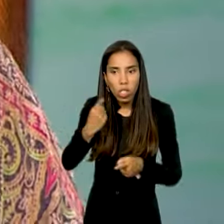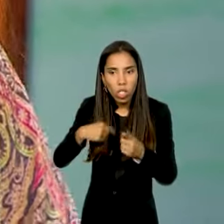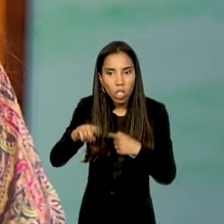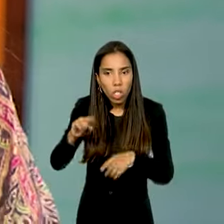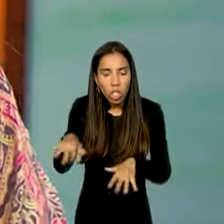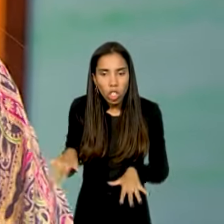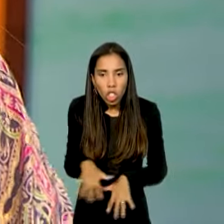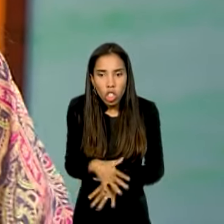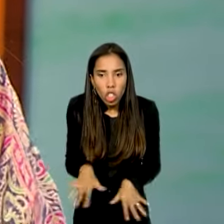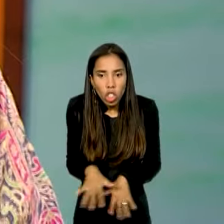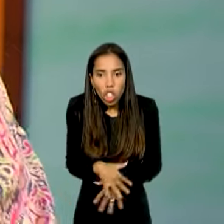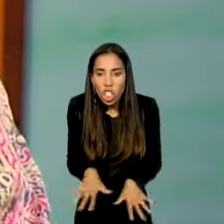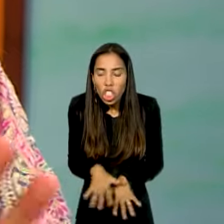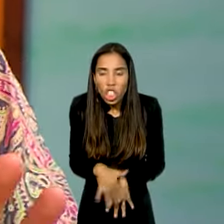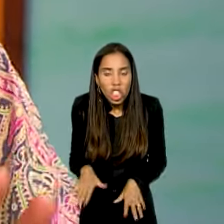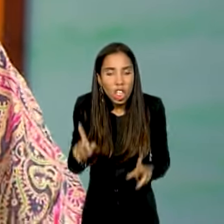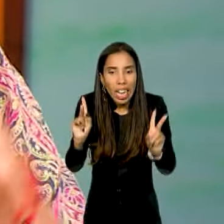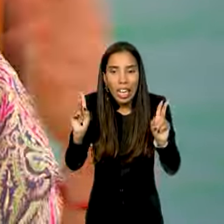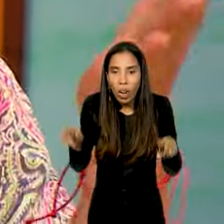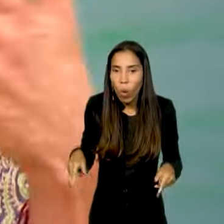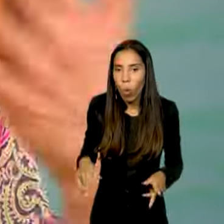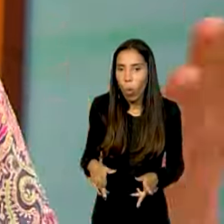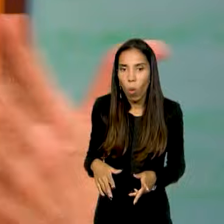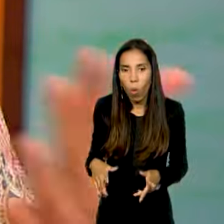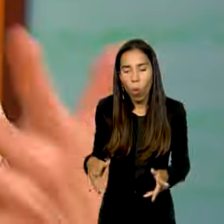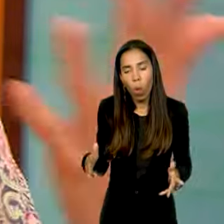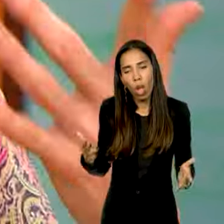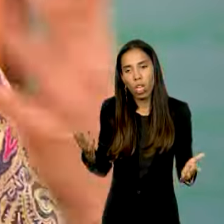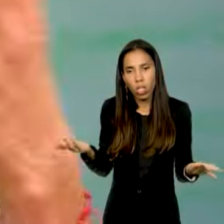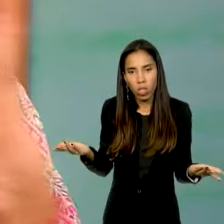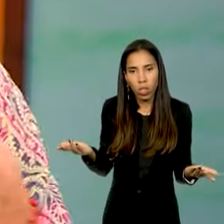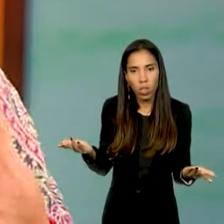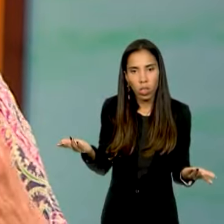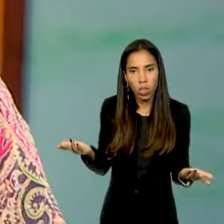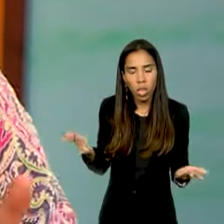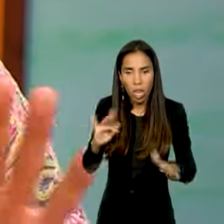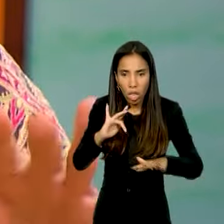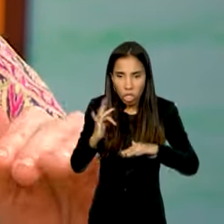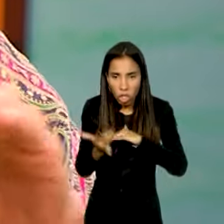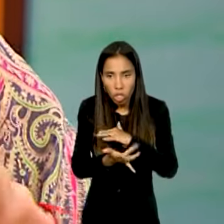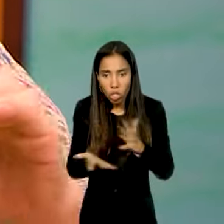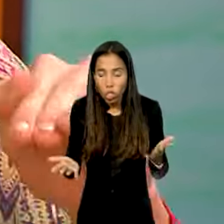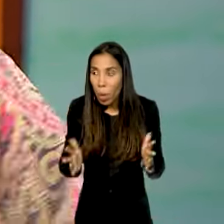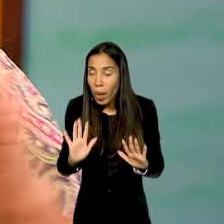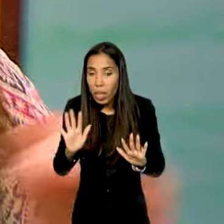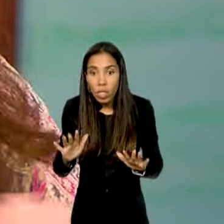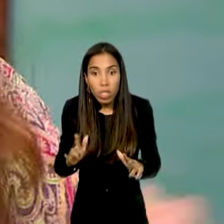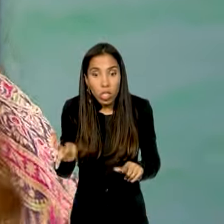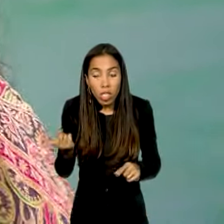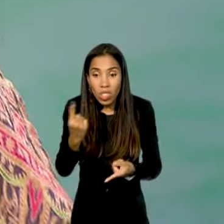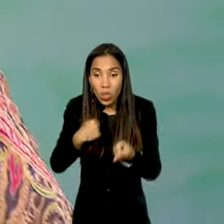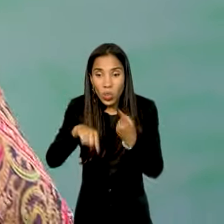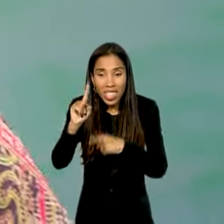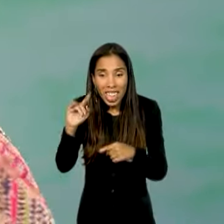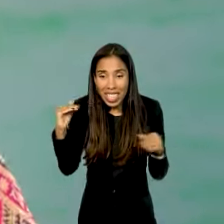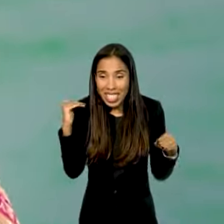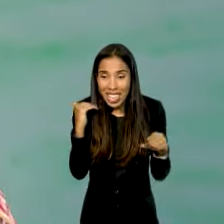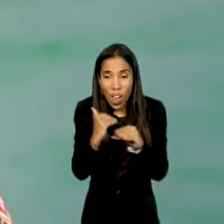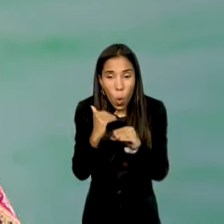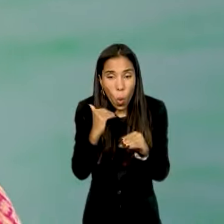Chiquititas em outra forma, porque a gente tá numa rede social que tem mais acesso. mas sucesso igual.